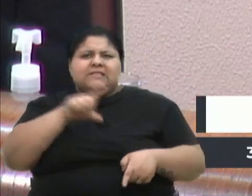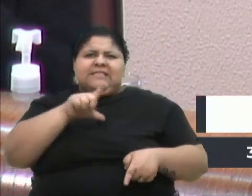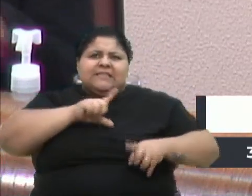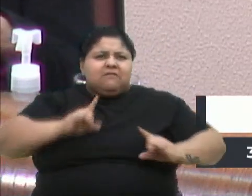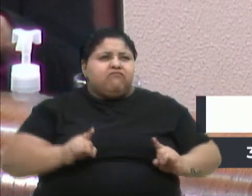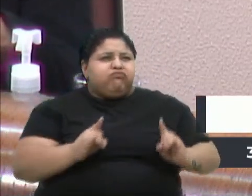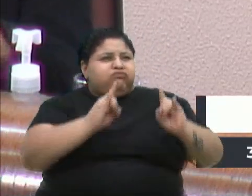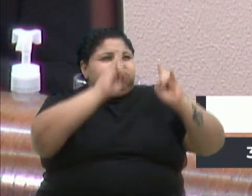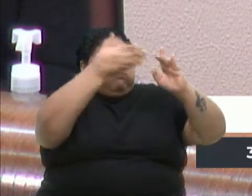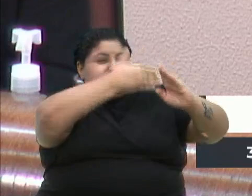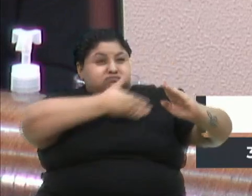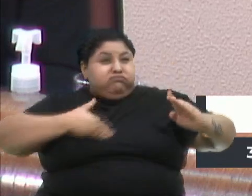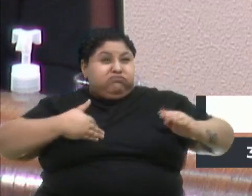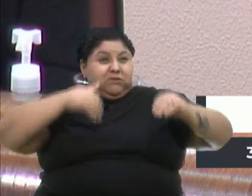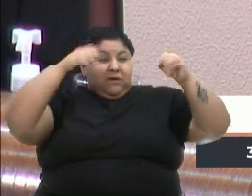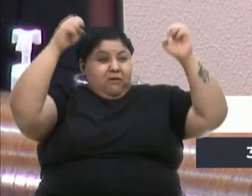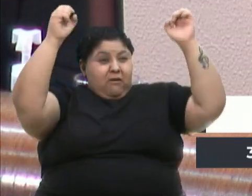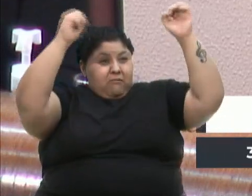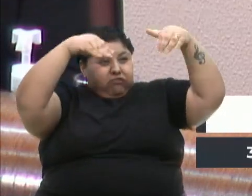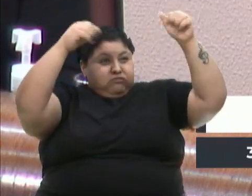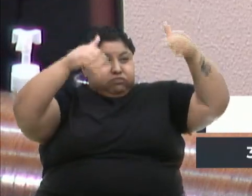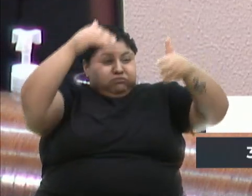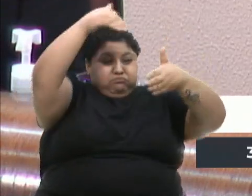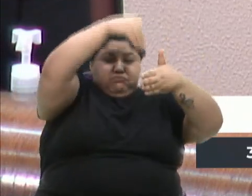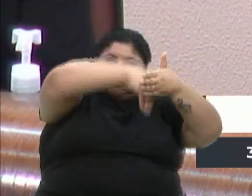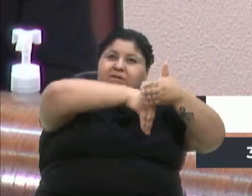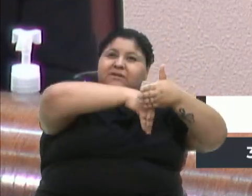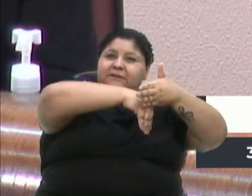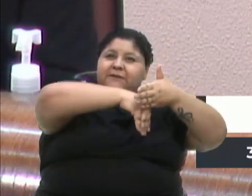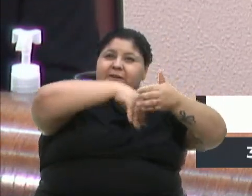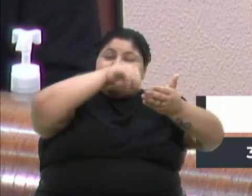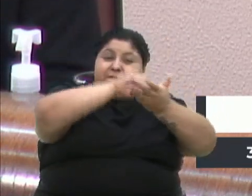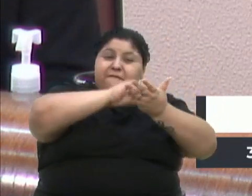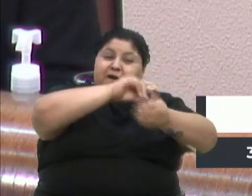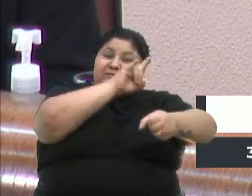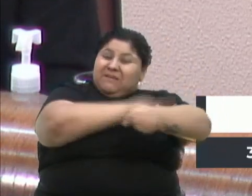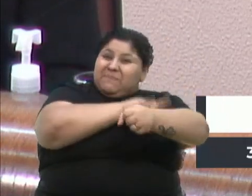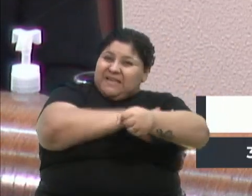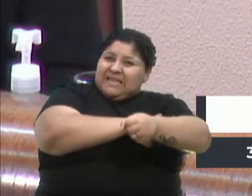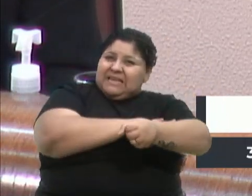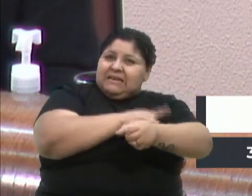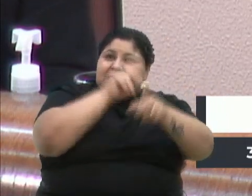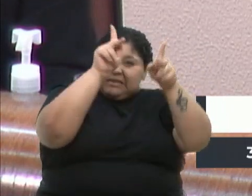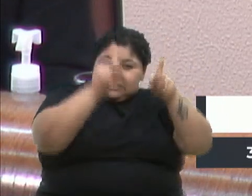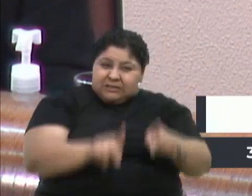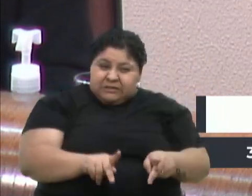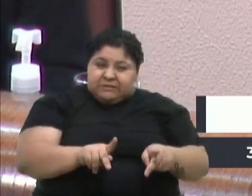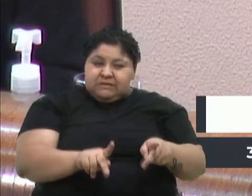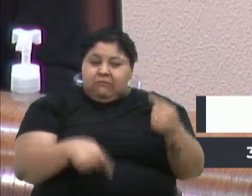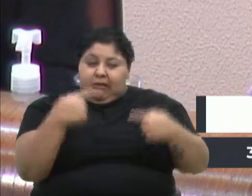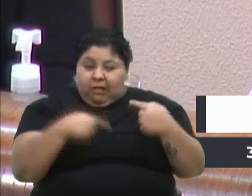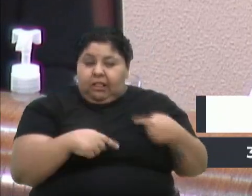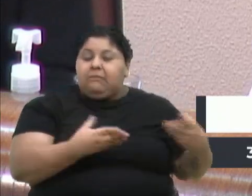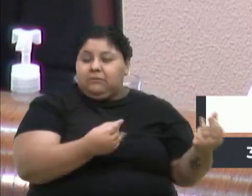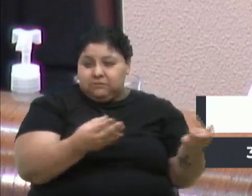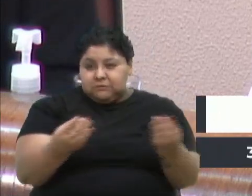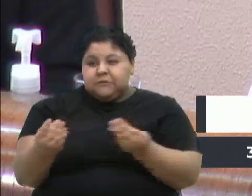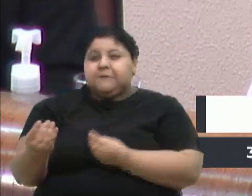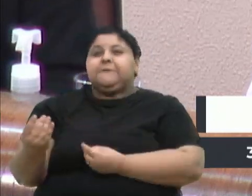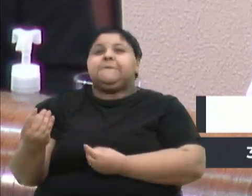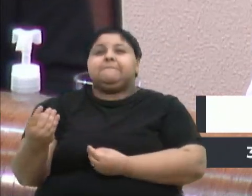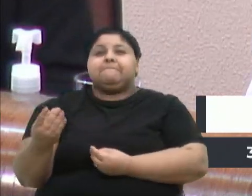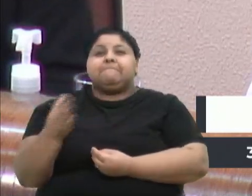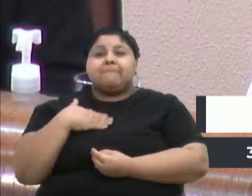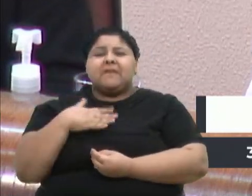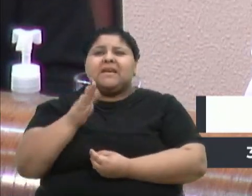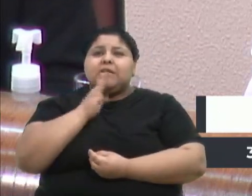que chove dentro, que não tem banheiro, né? O pessoal reclamando bastante dessa situação, que ali está complicado. Eu conheço aquela sala